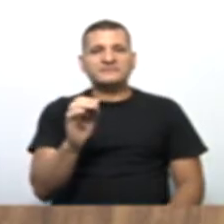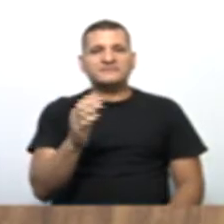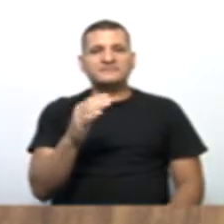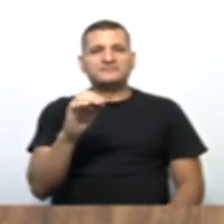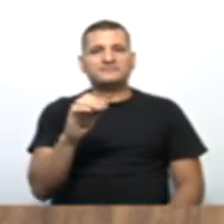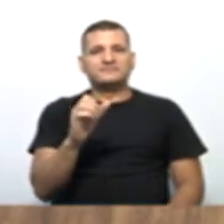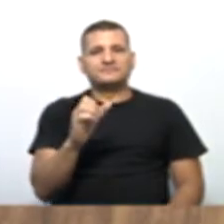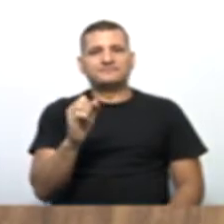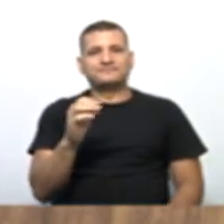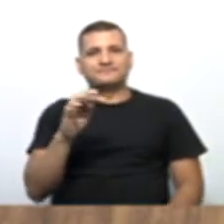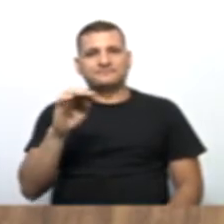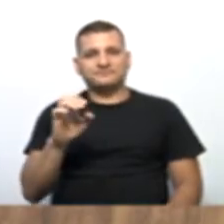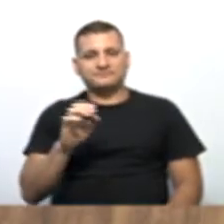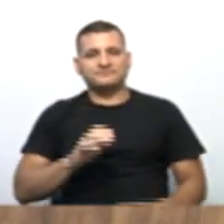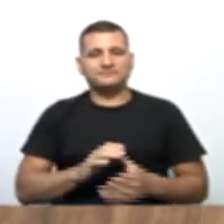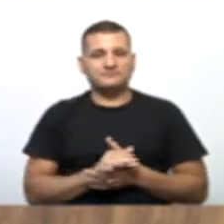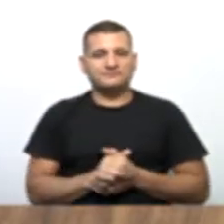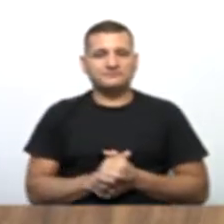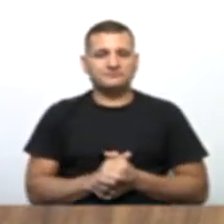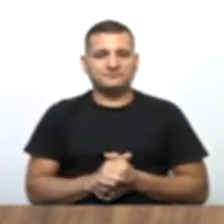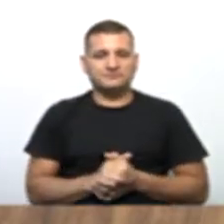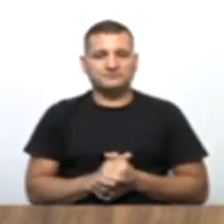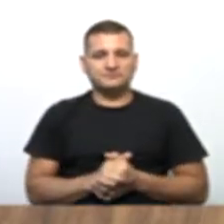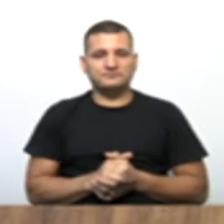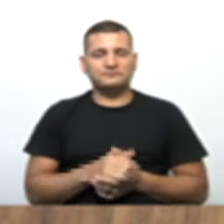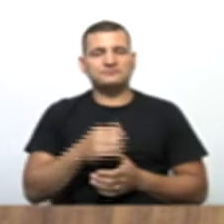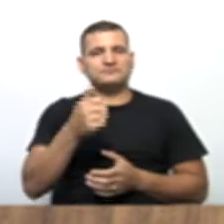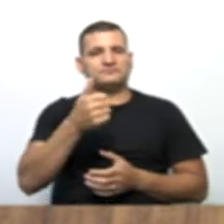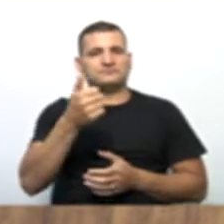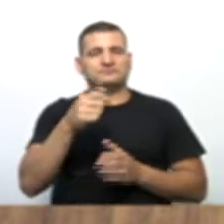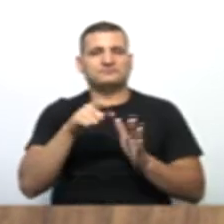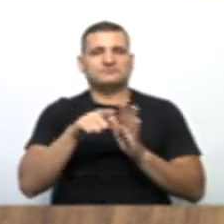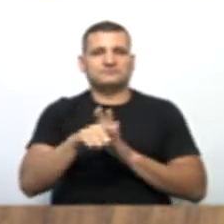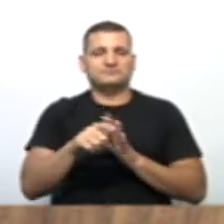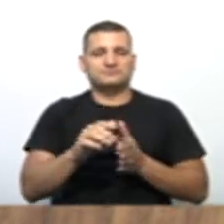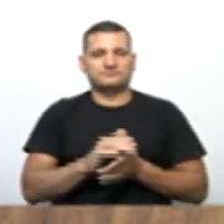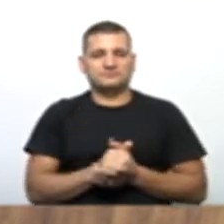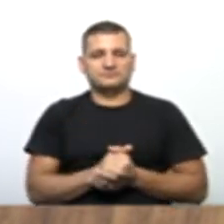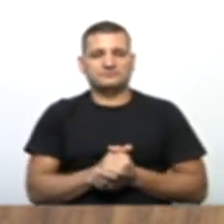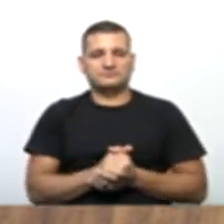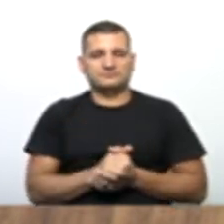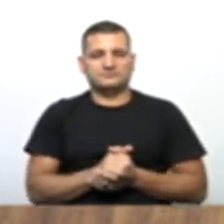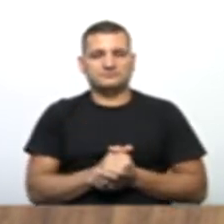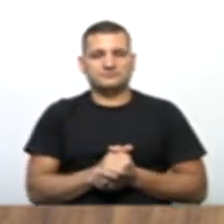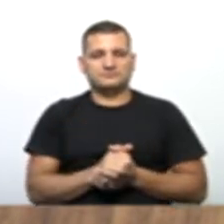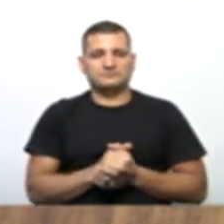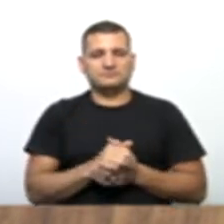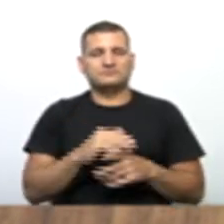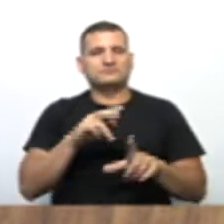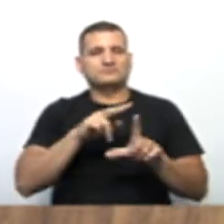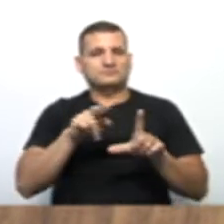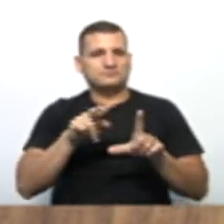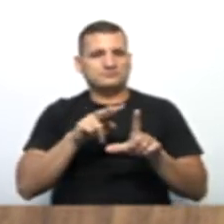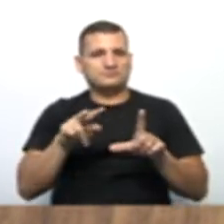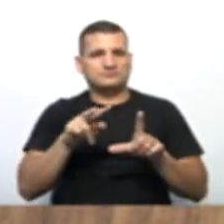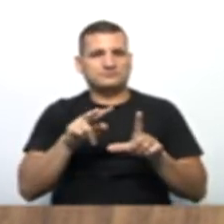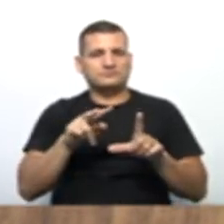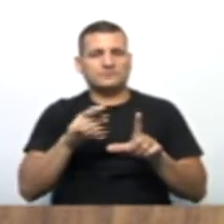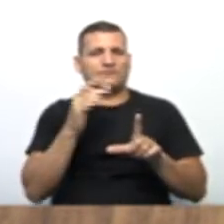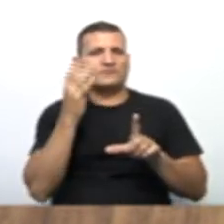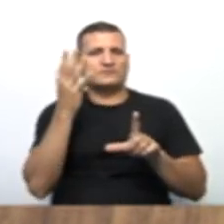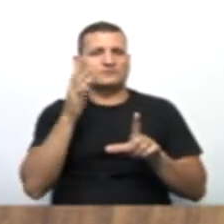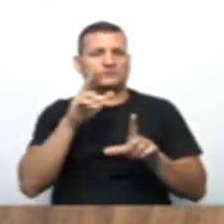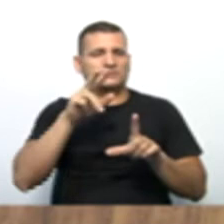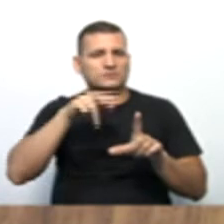eles fizeram ali na questão né a legibilidade determina facilidade de leitura de alguma coisa na web